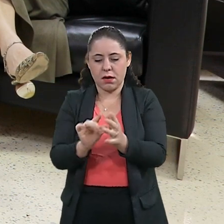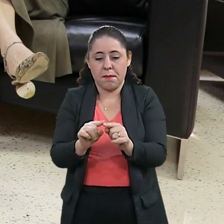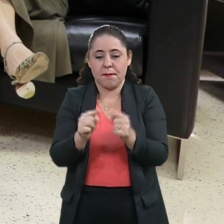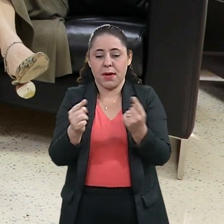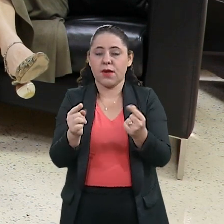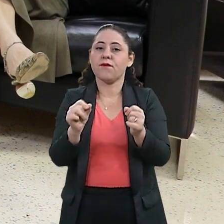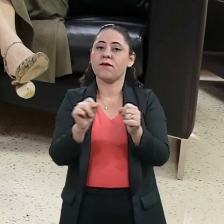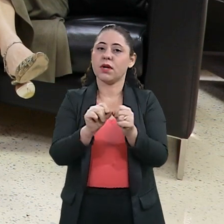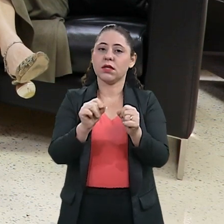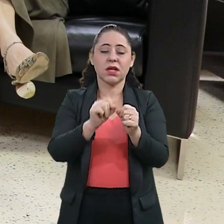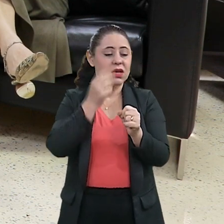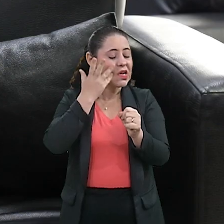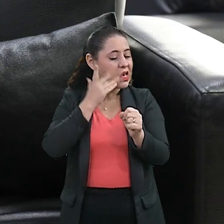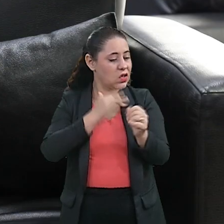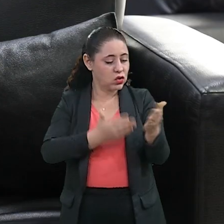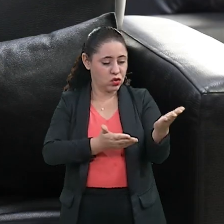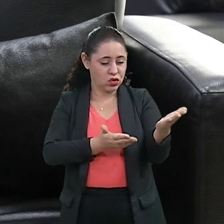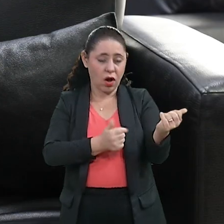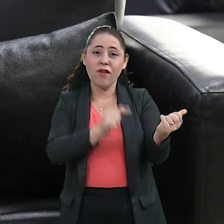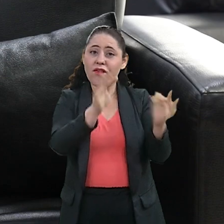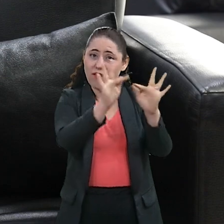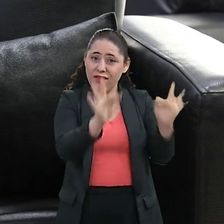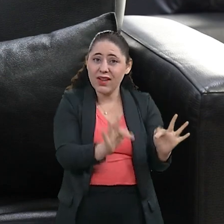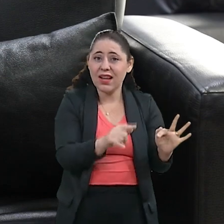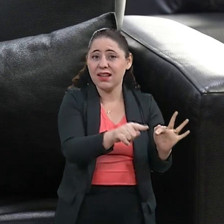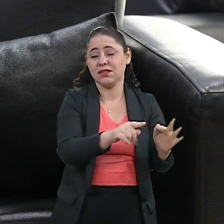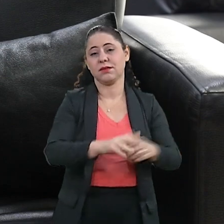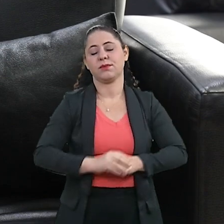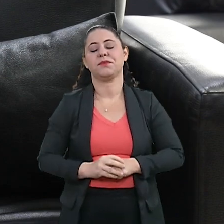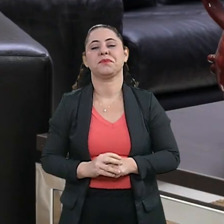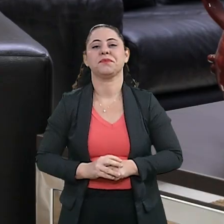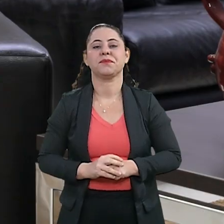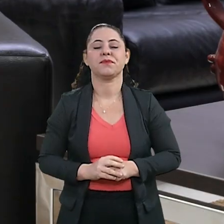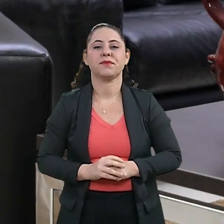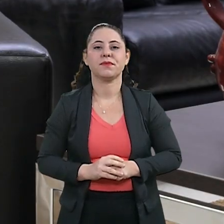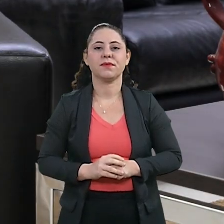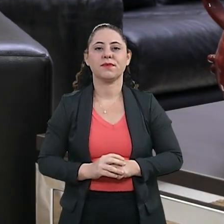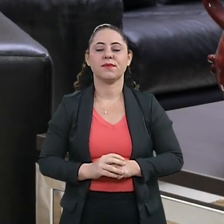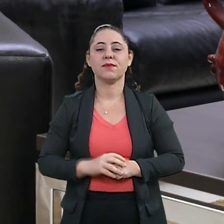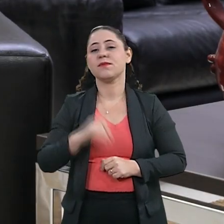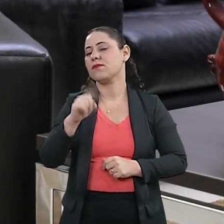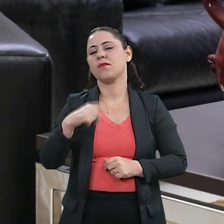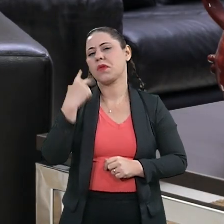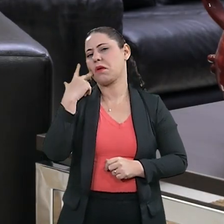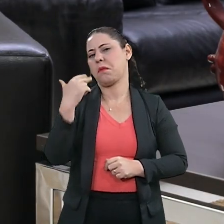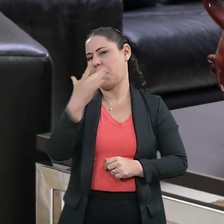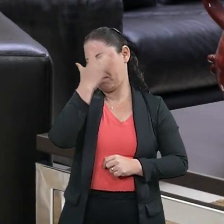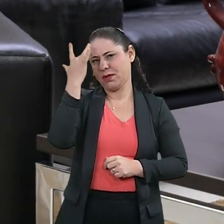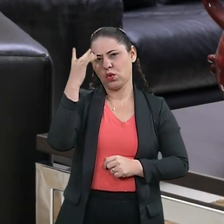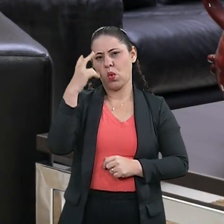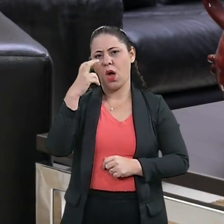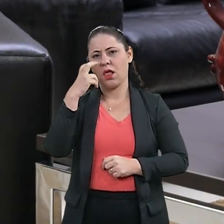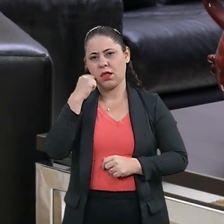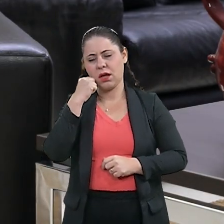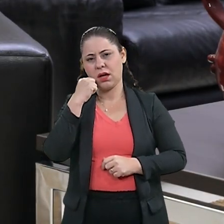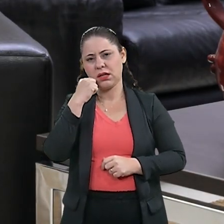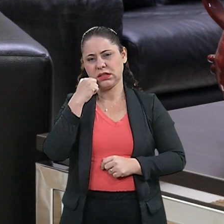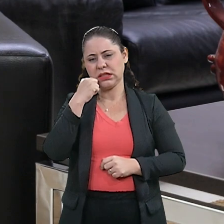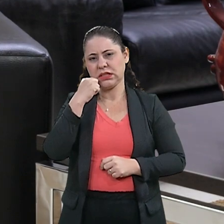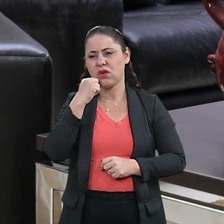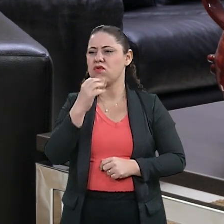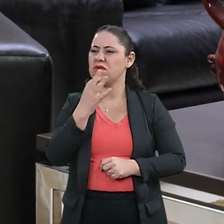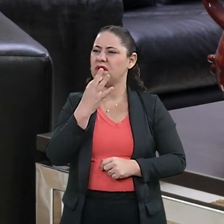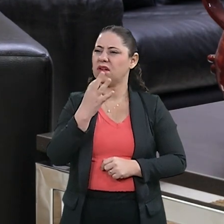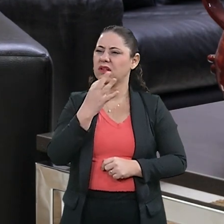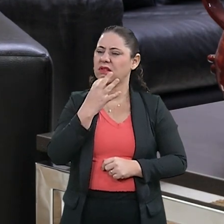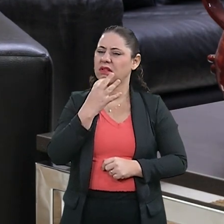de fazer uma criança, um adolescente feliz. E é comum a pessoa adotada